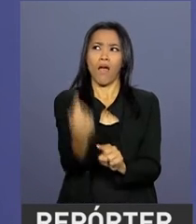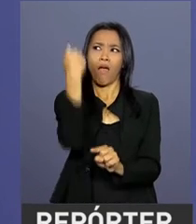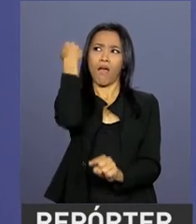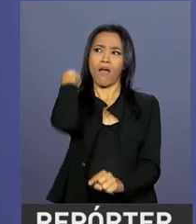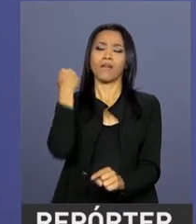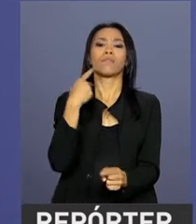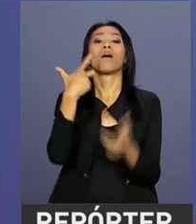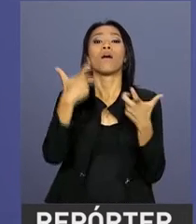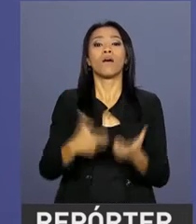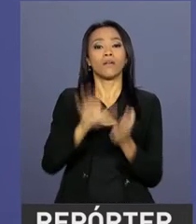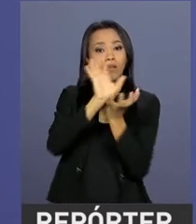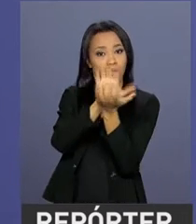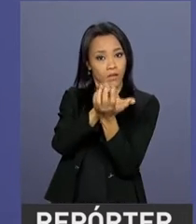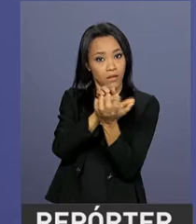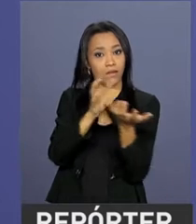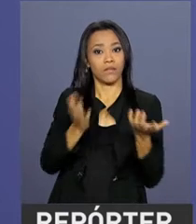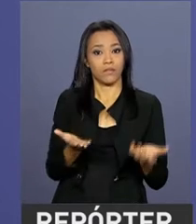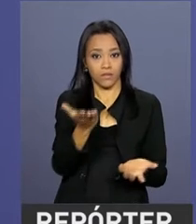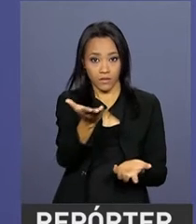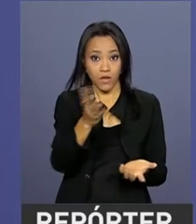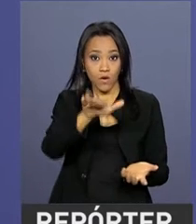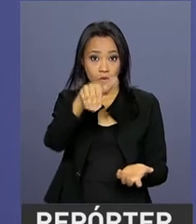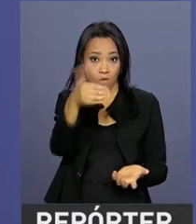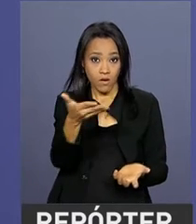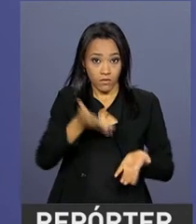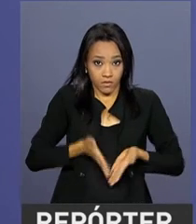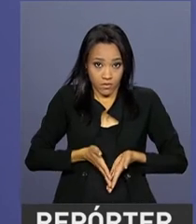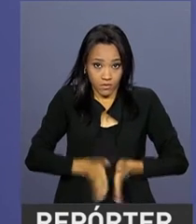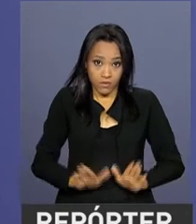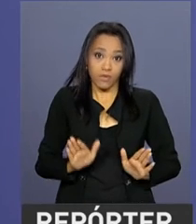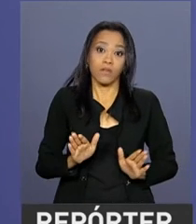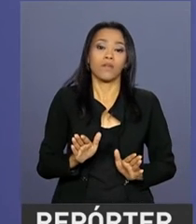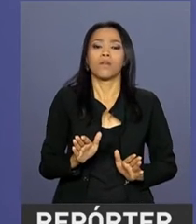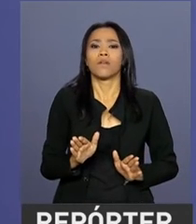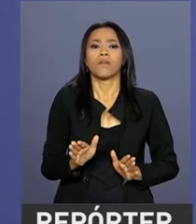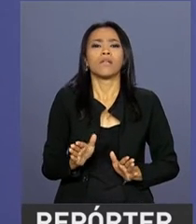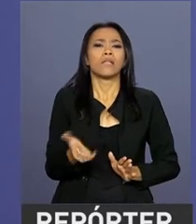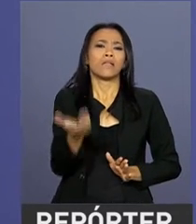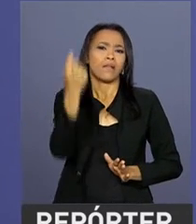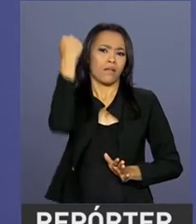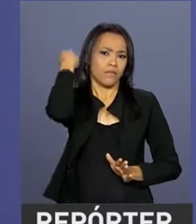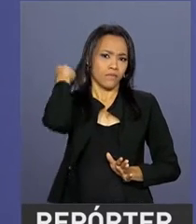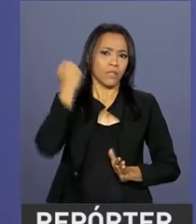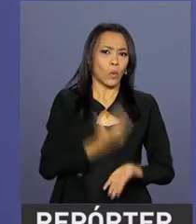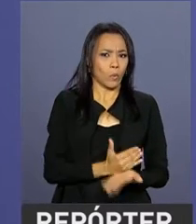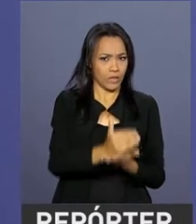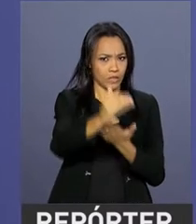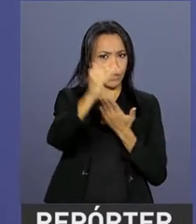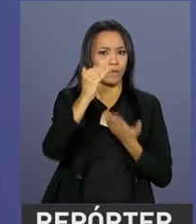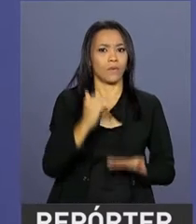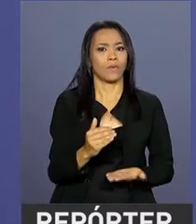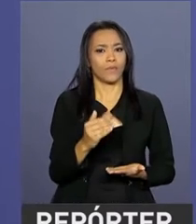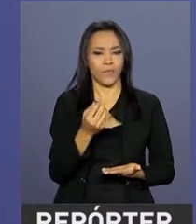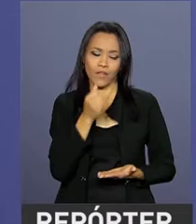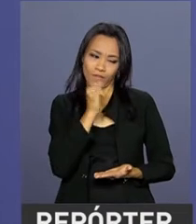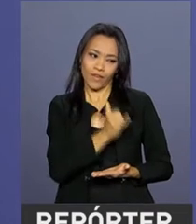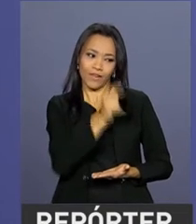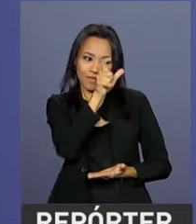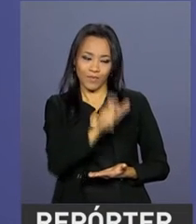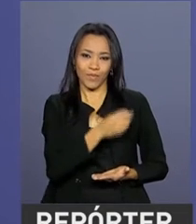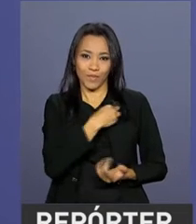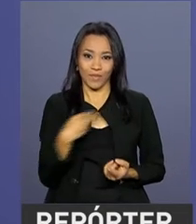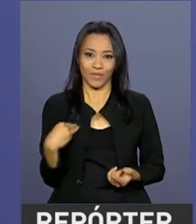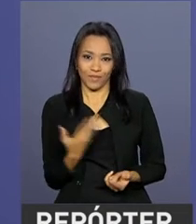em Pernambuco, quando o ginásio pernambucano iniciou essa jornada, Mendonça, permita-lhe chamar